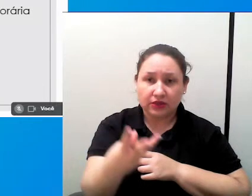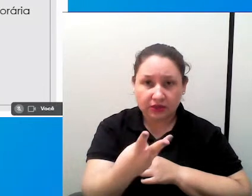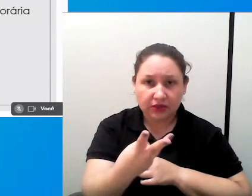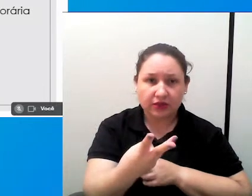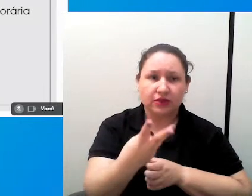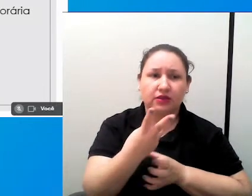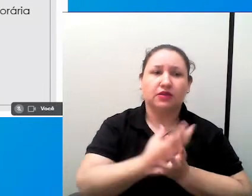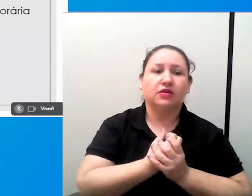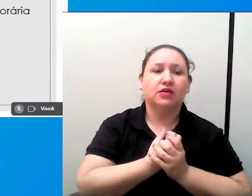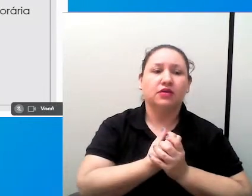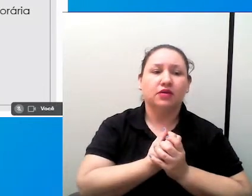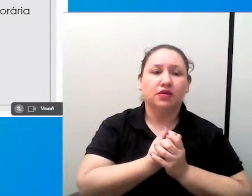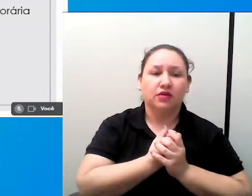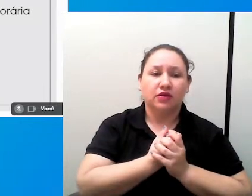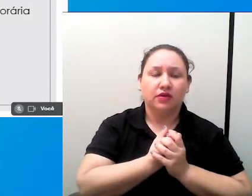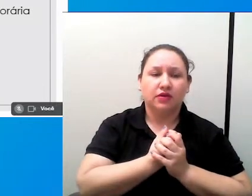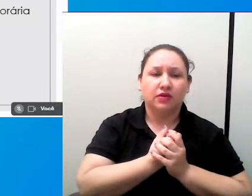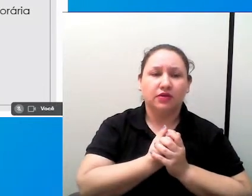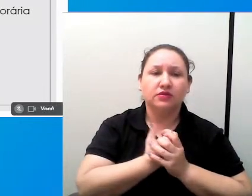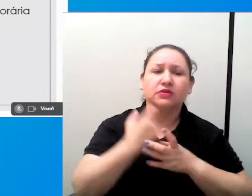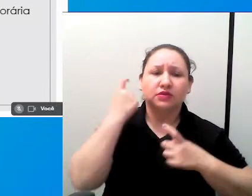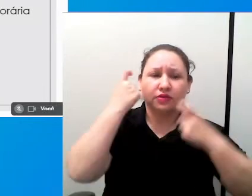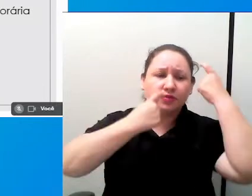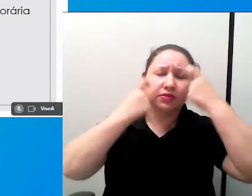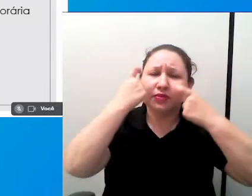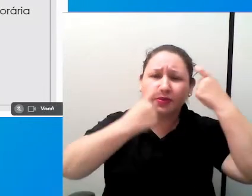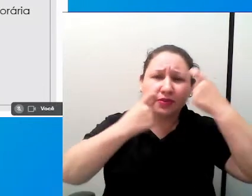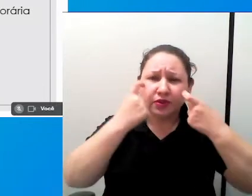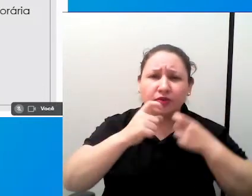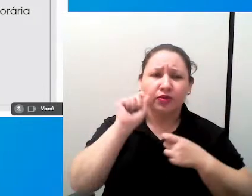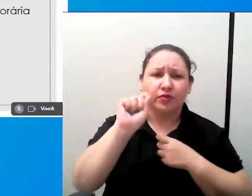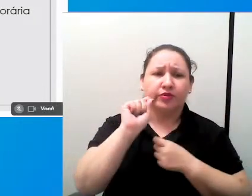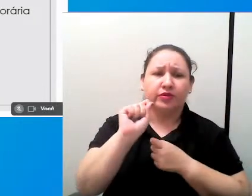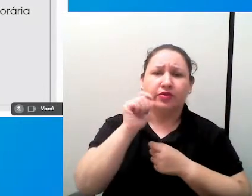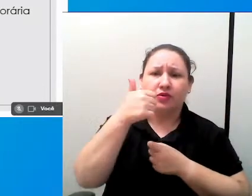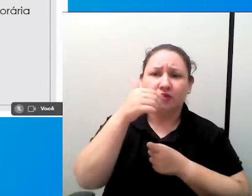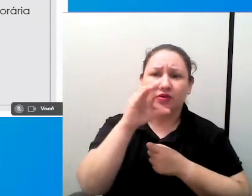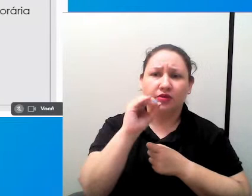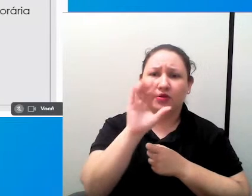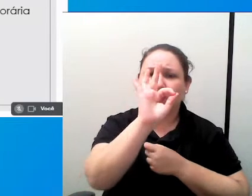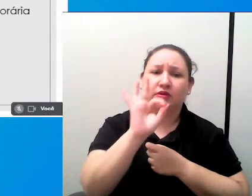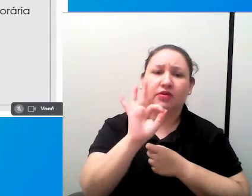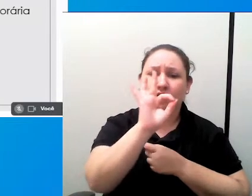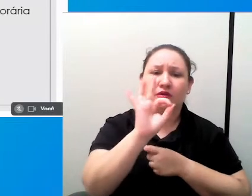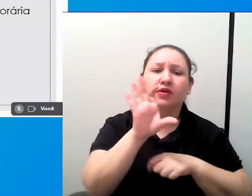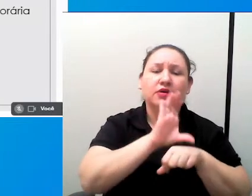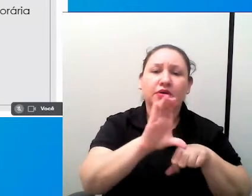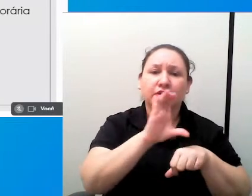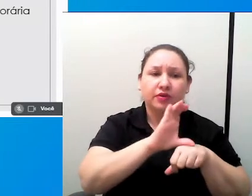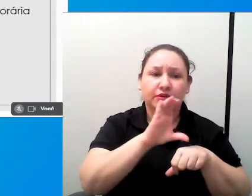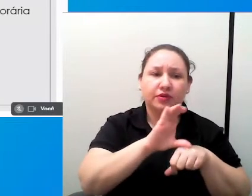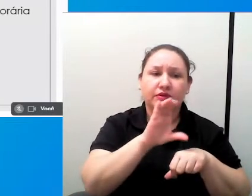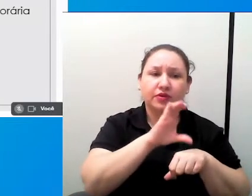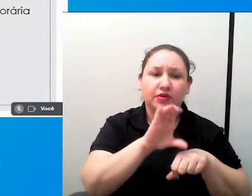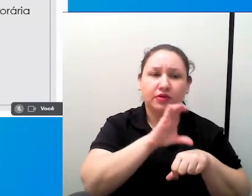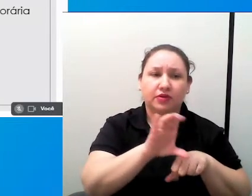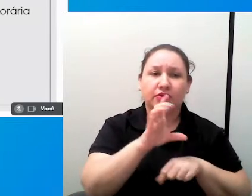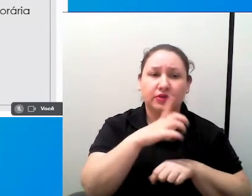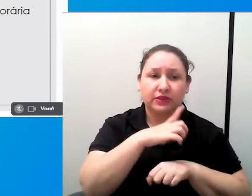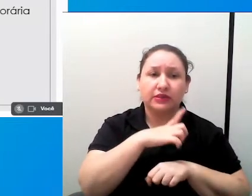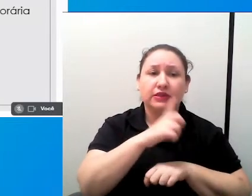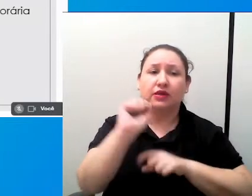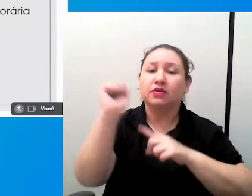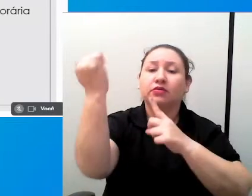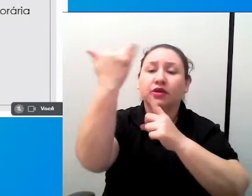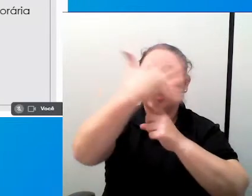tem essa preocupação de que 10% da carga horária total do curso seja de